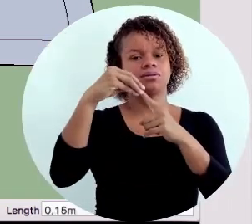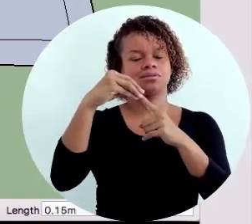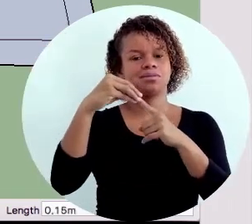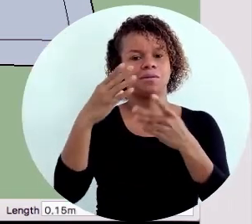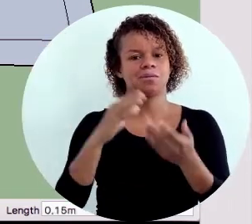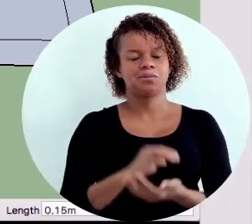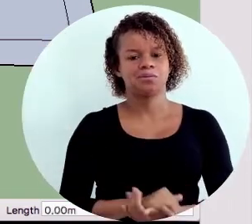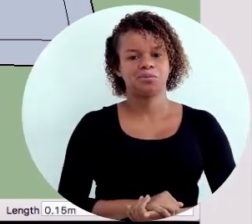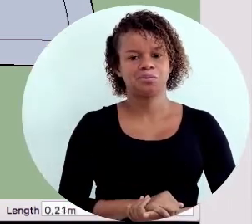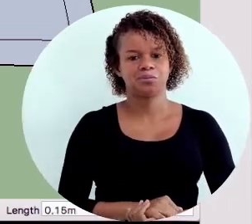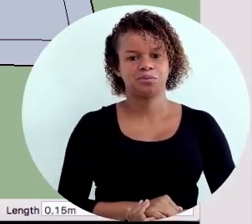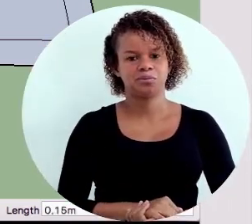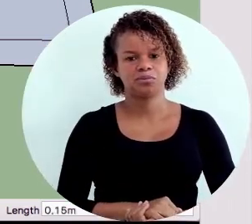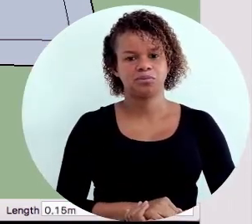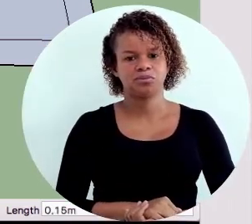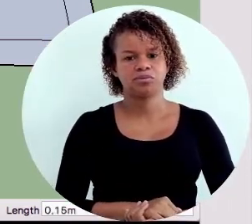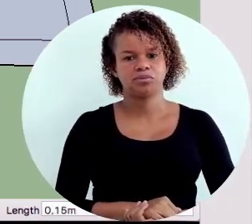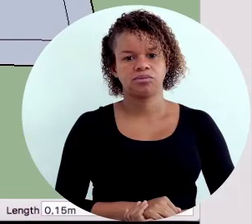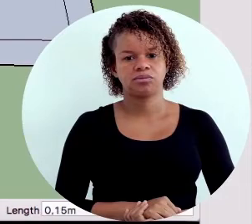da porta principal.